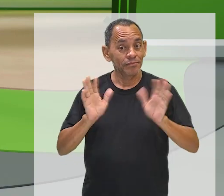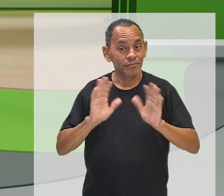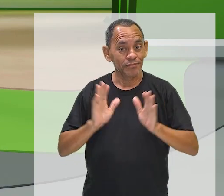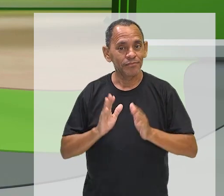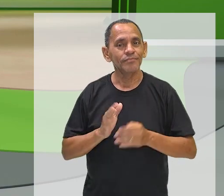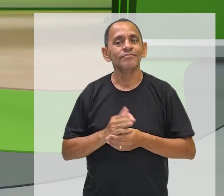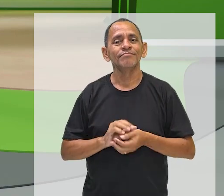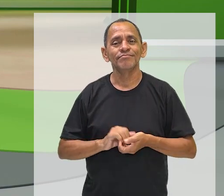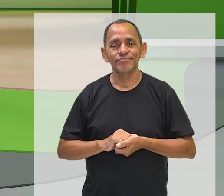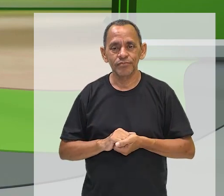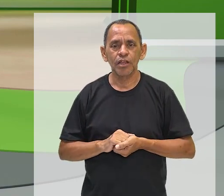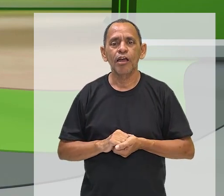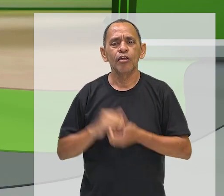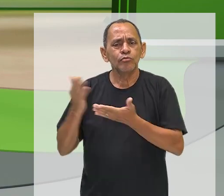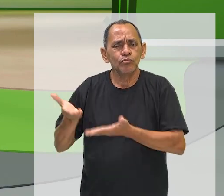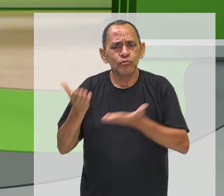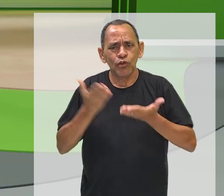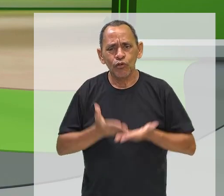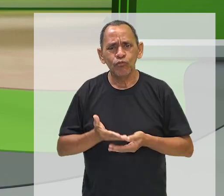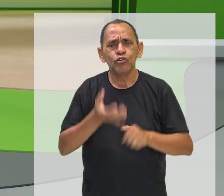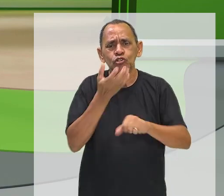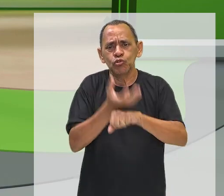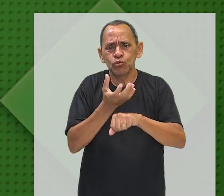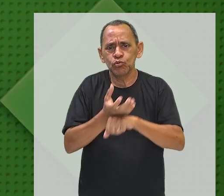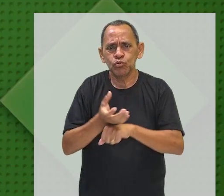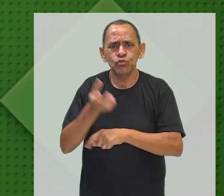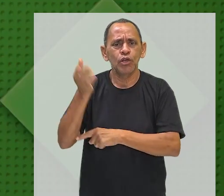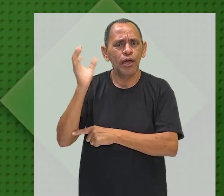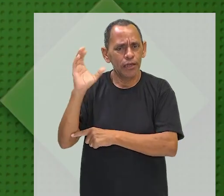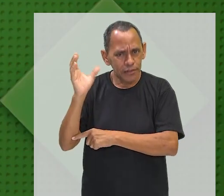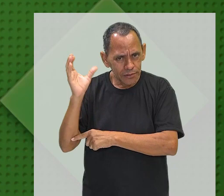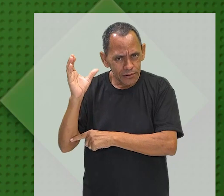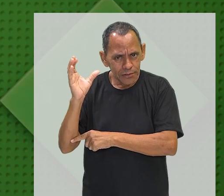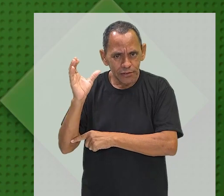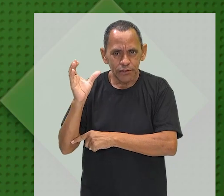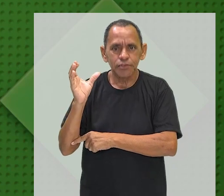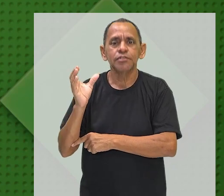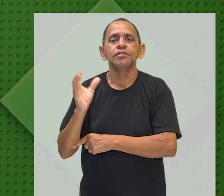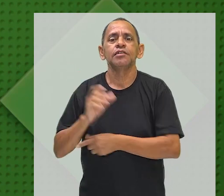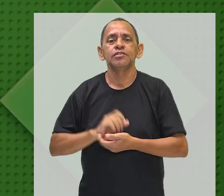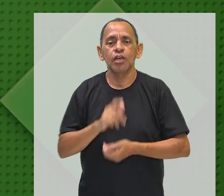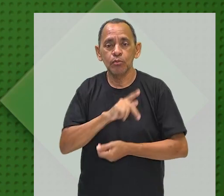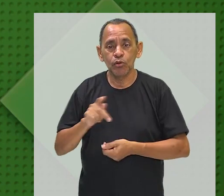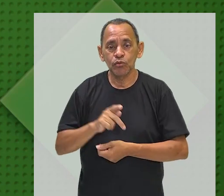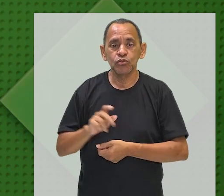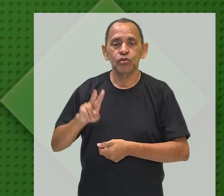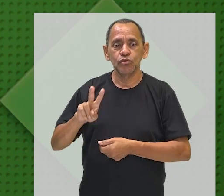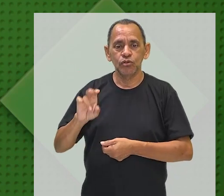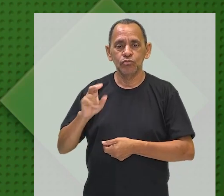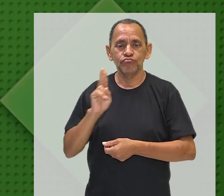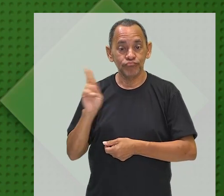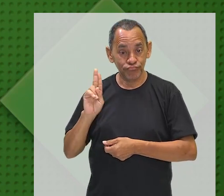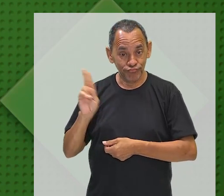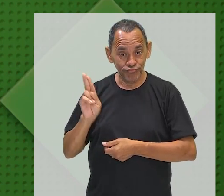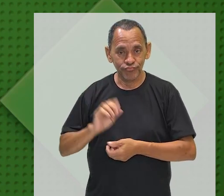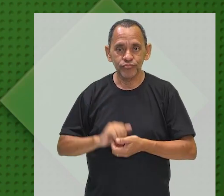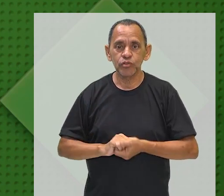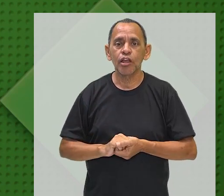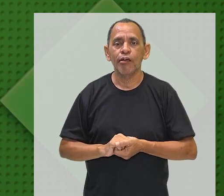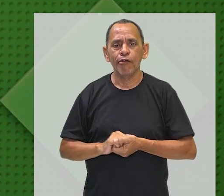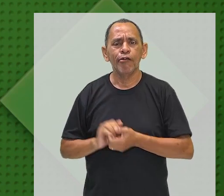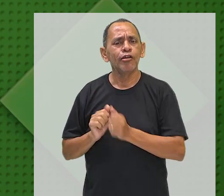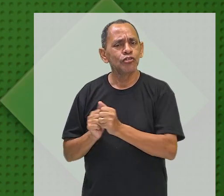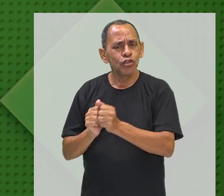a todos, sejam bem-vindos a mais uma aula de ciências. Eu sou o professor Virgílio Guedes e a partir de agora você acompanha comigo aí